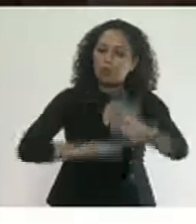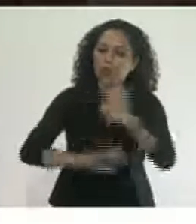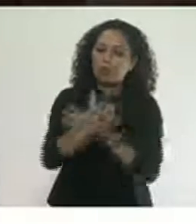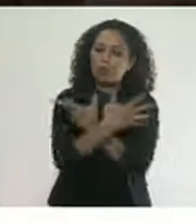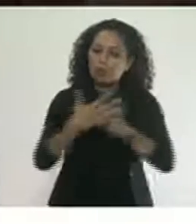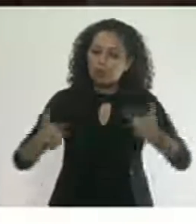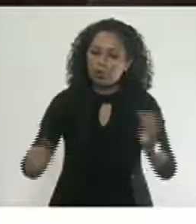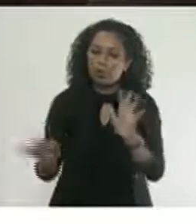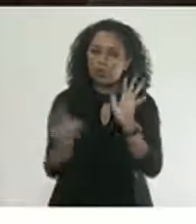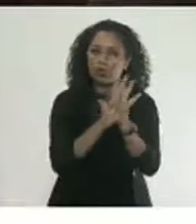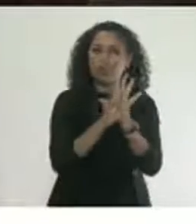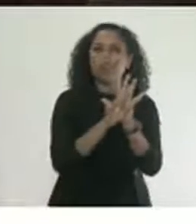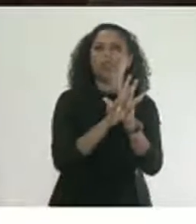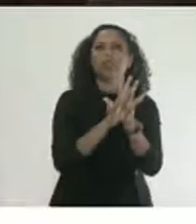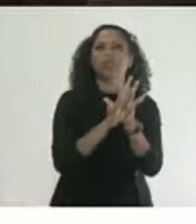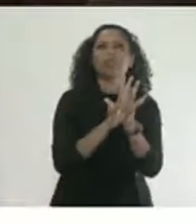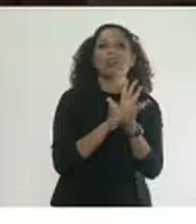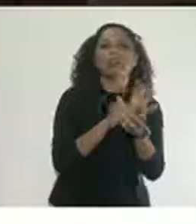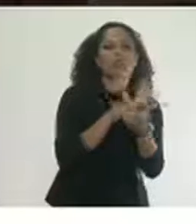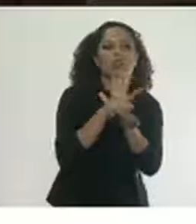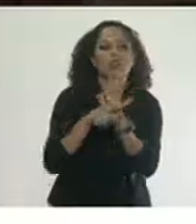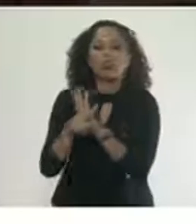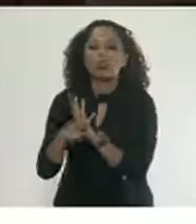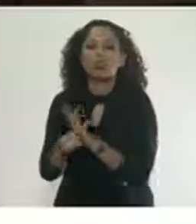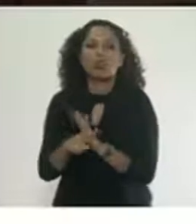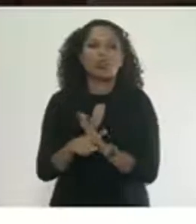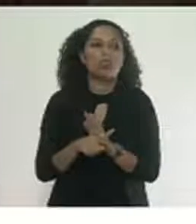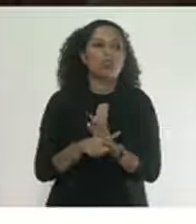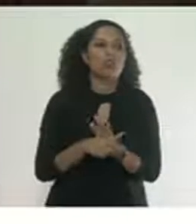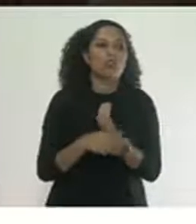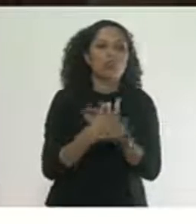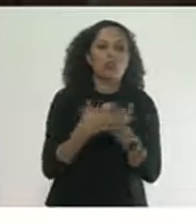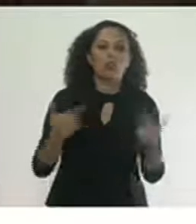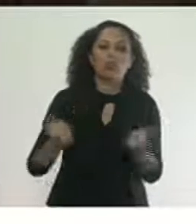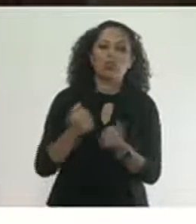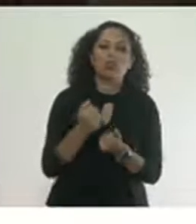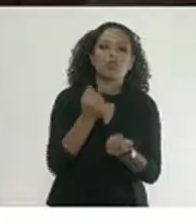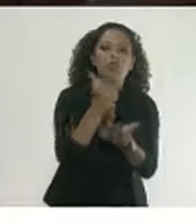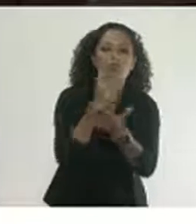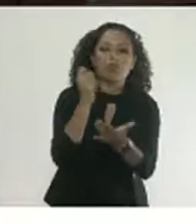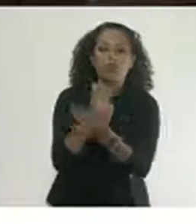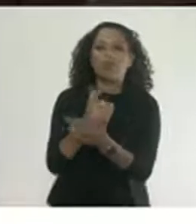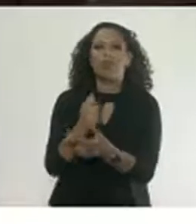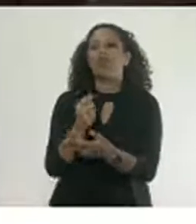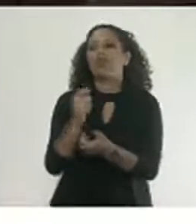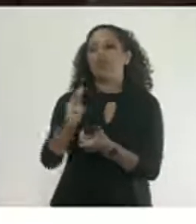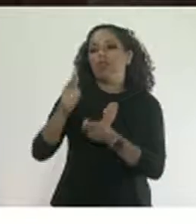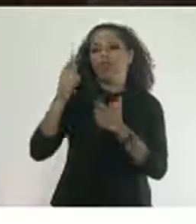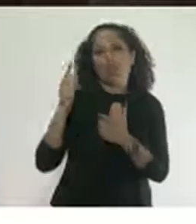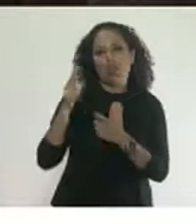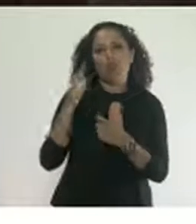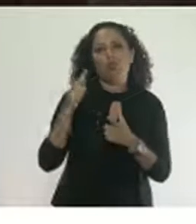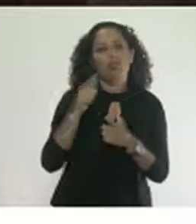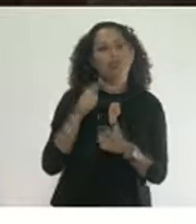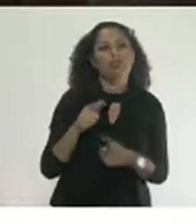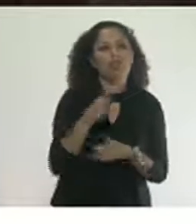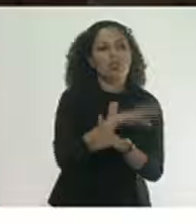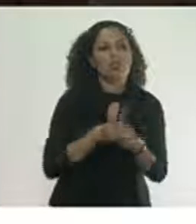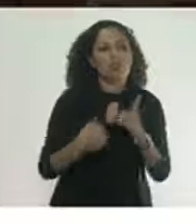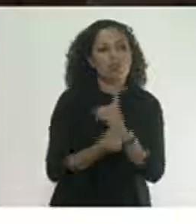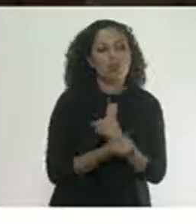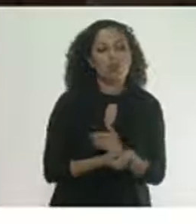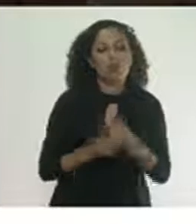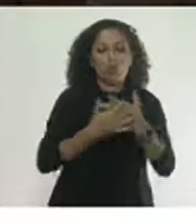aperfeiçoamento técnico do sistema de controle das lojas e revendedoras de armamento no mercado civil, de modo que os